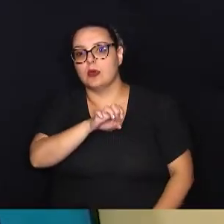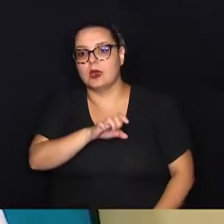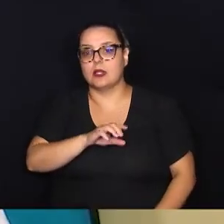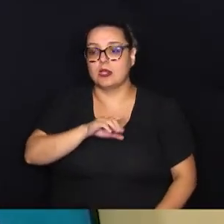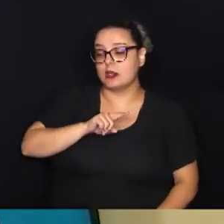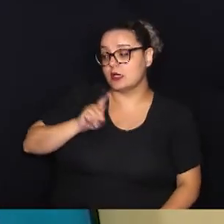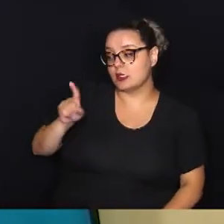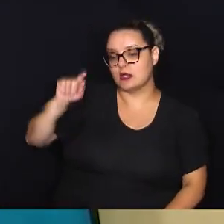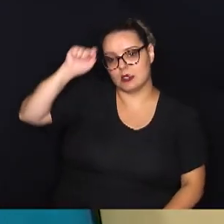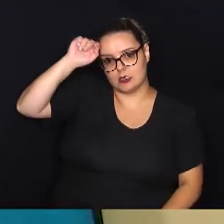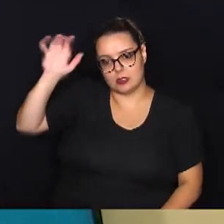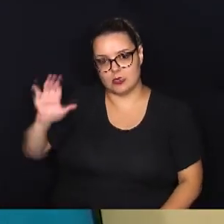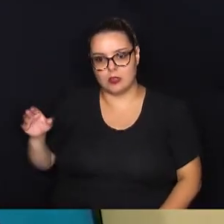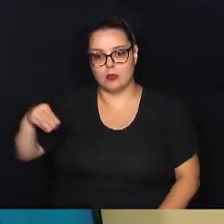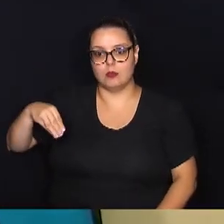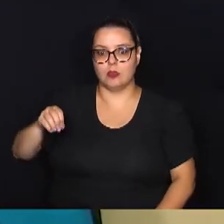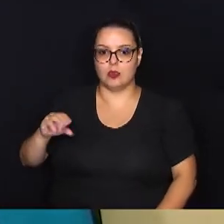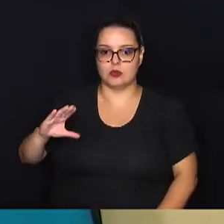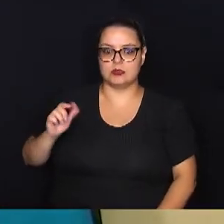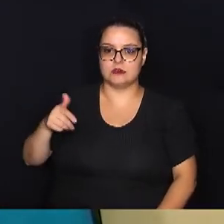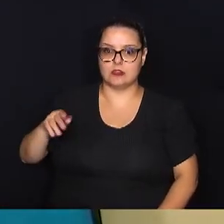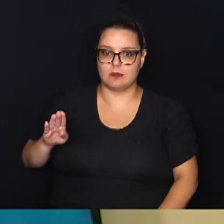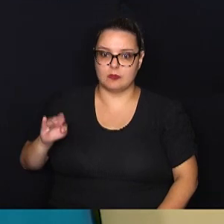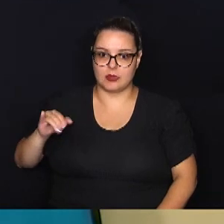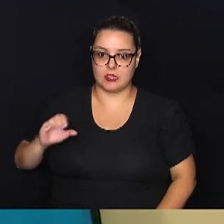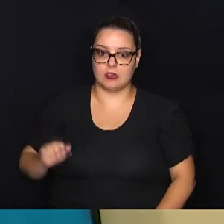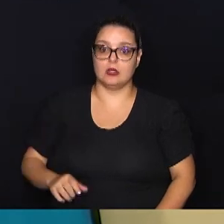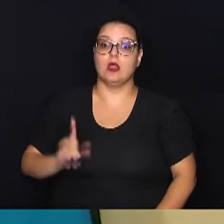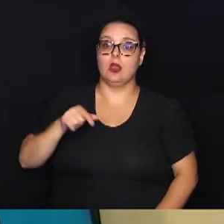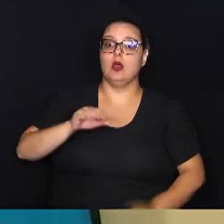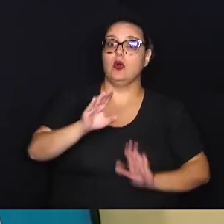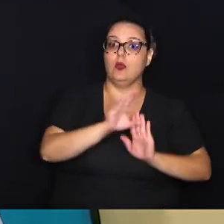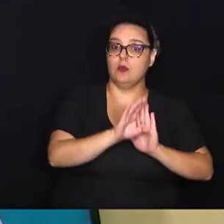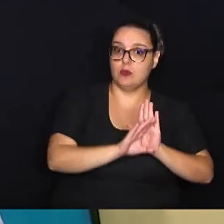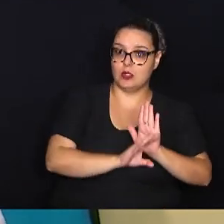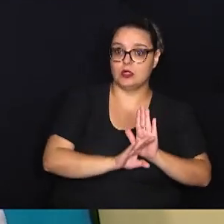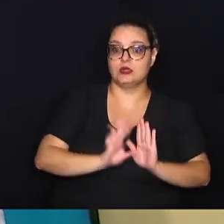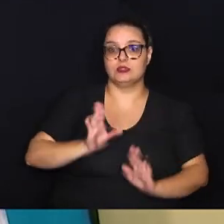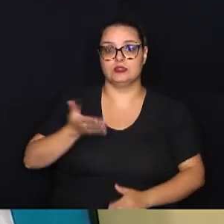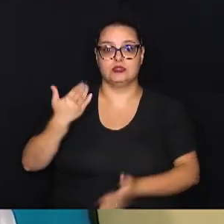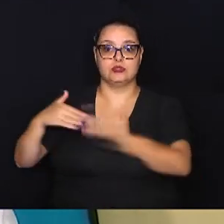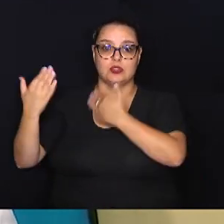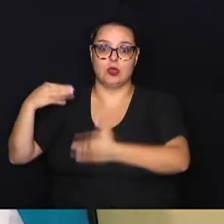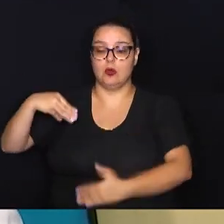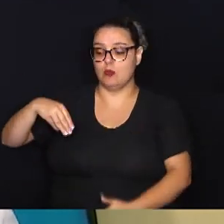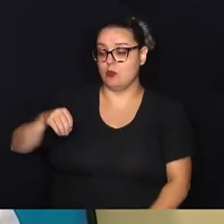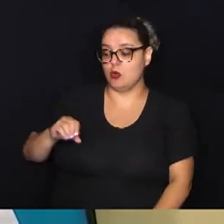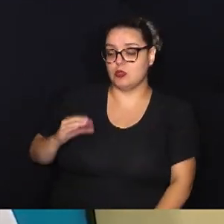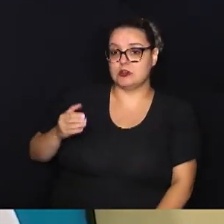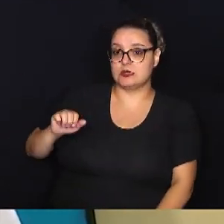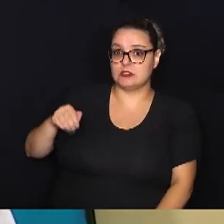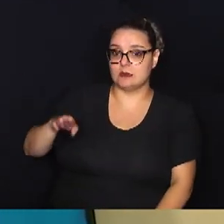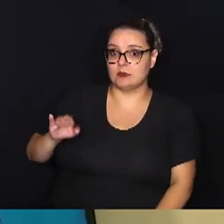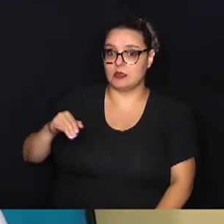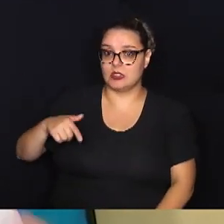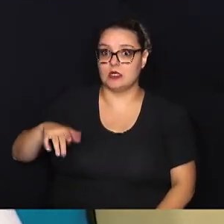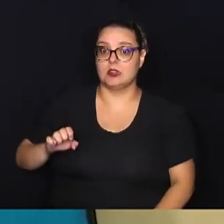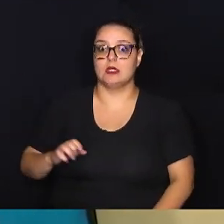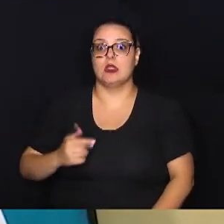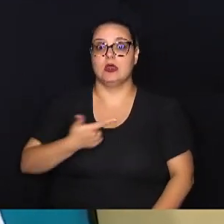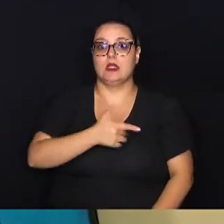Ele inicia as conversações em 2019, é um projeto que já existia em parceria com a Noruega e Moçambique, e em 2020 é que começa a